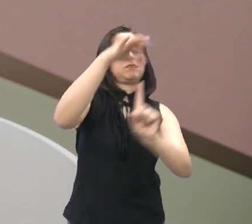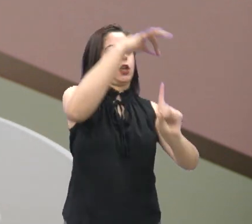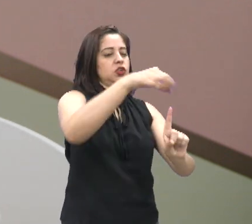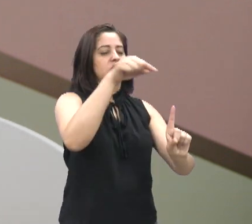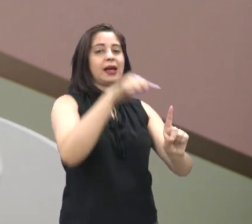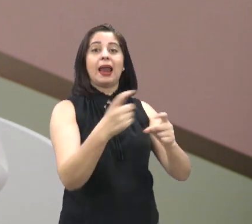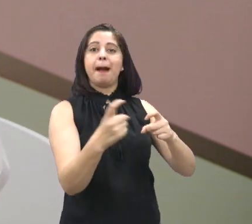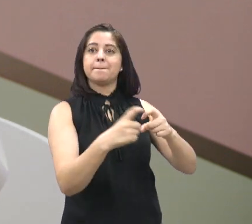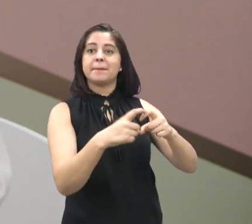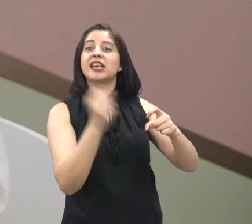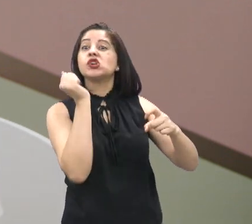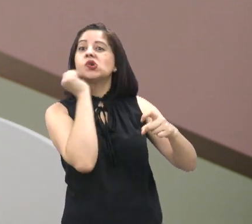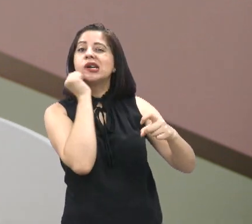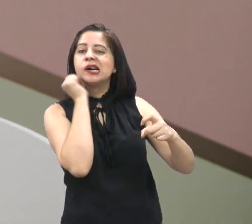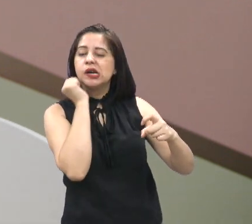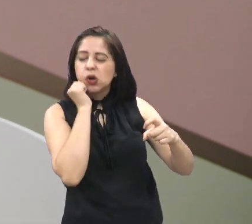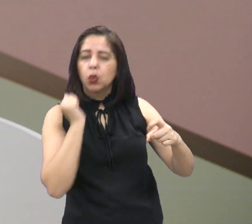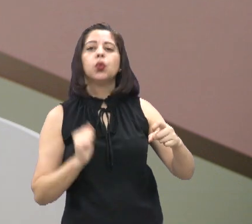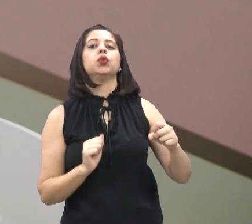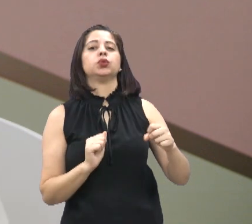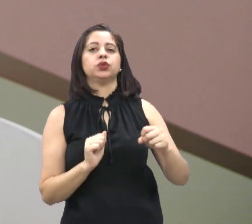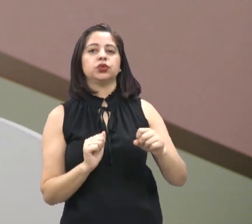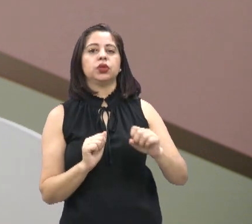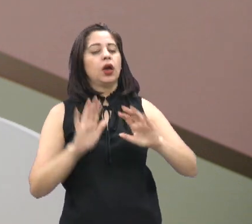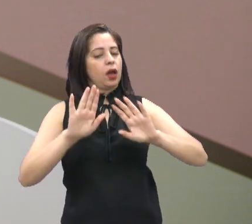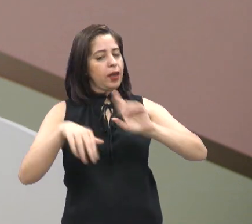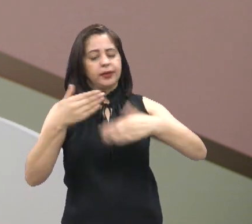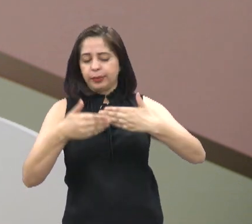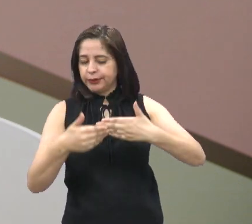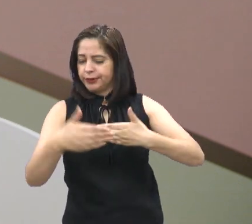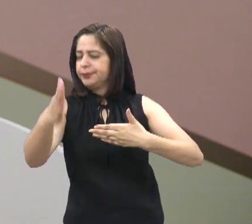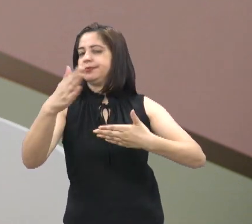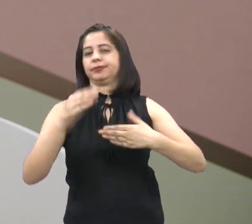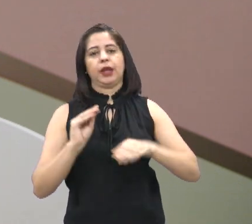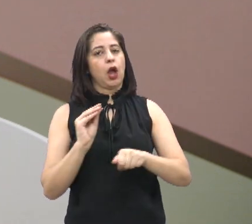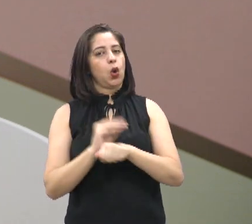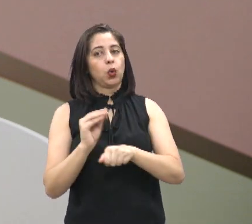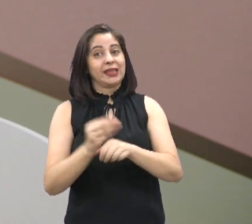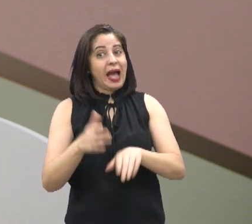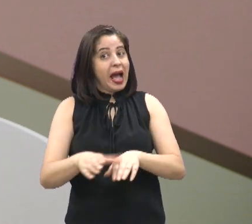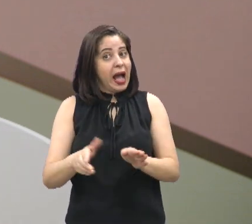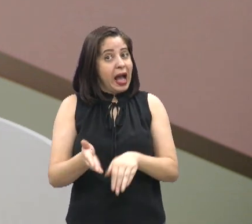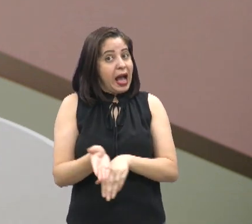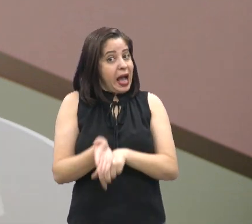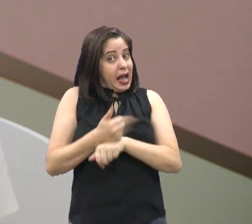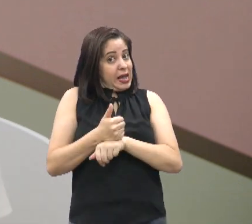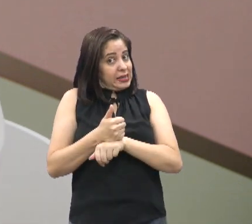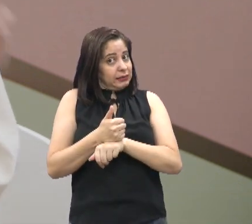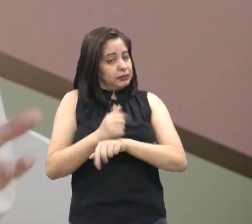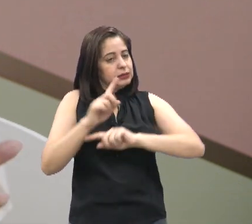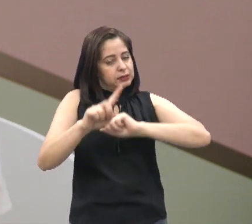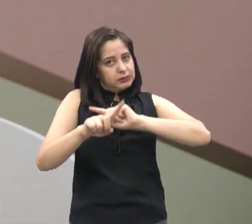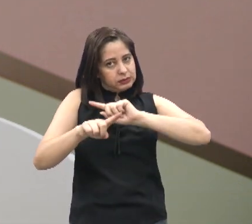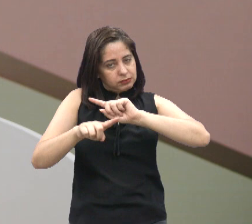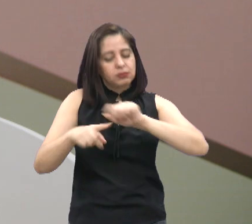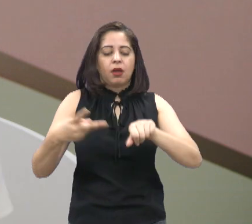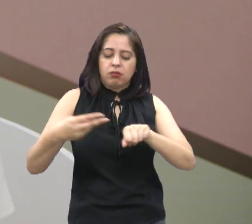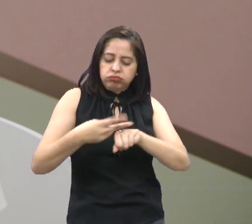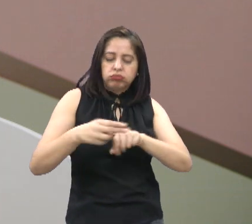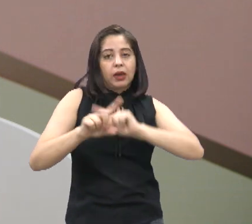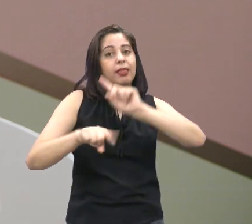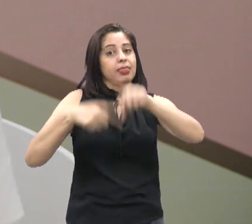a avaliação, pede o pré-operatório e segue aí com os cuidados a cirurgia, faz o procedimento